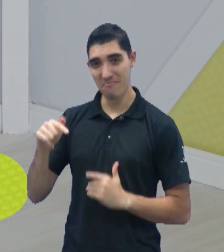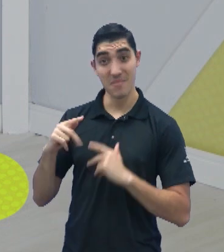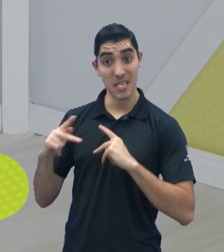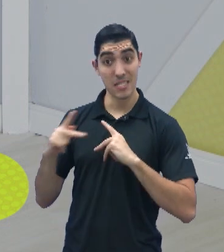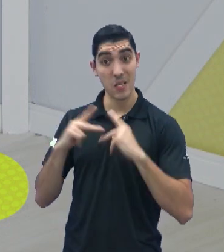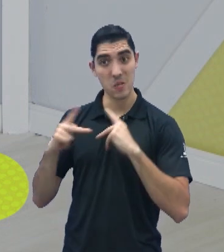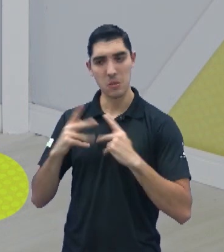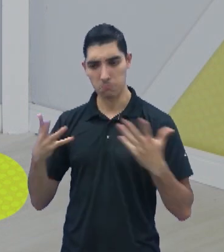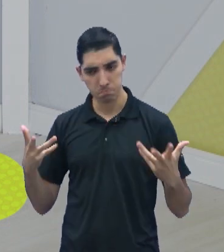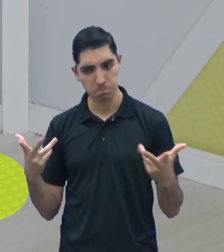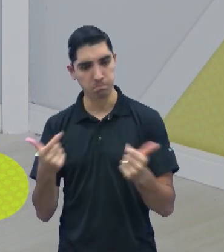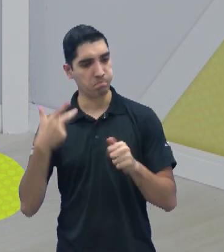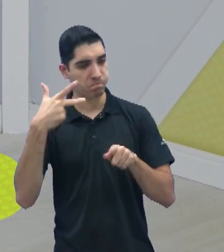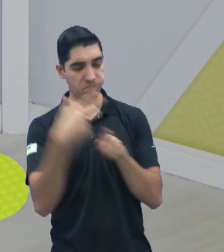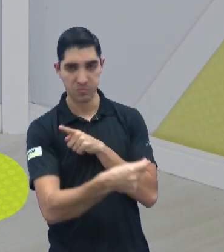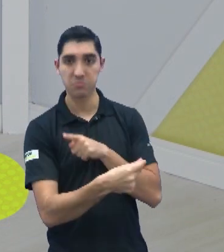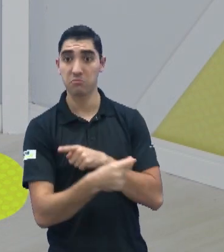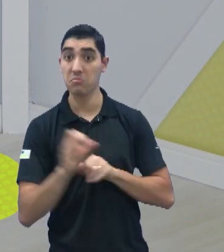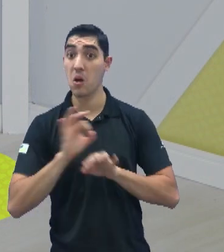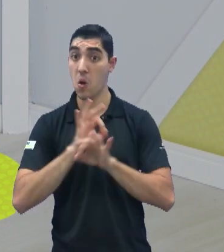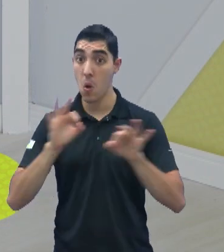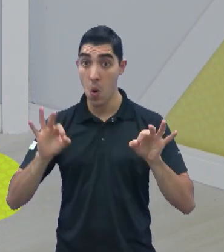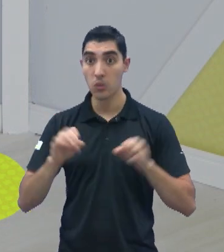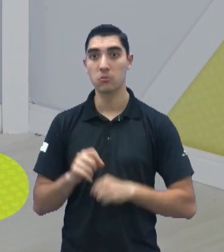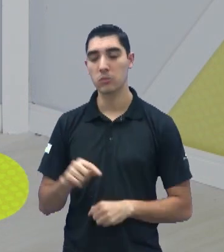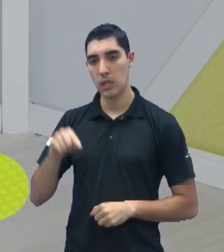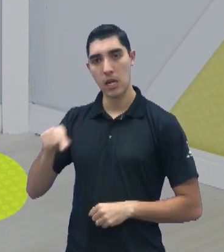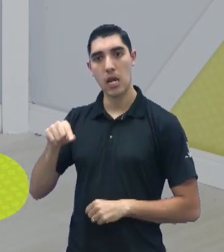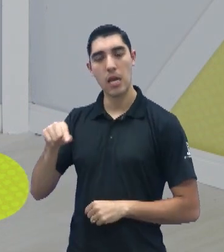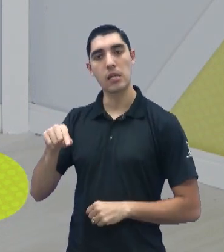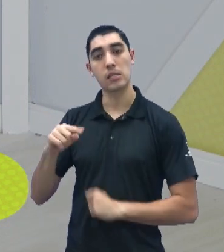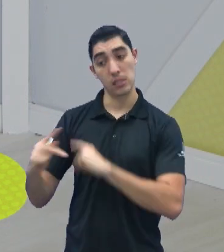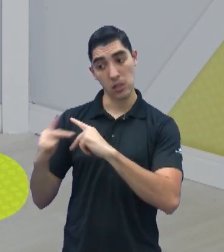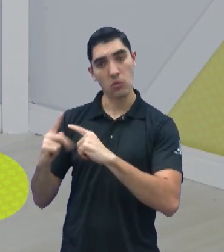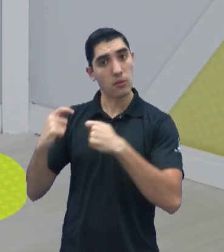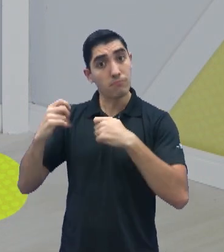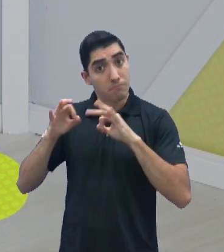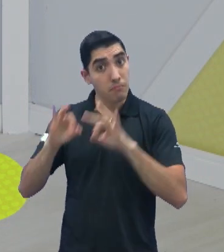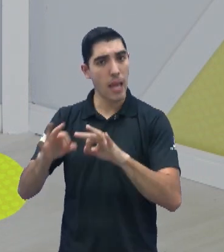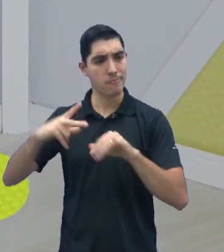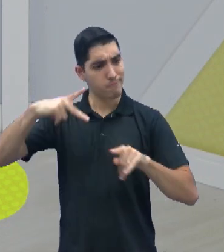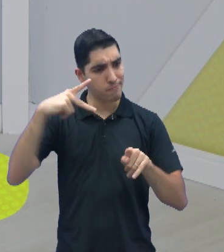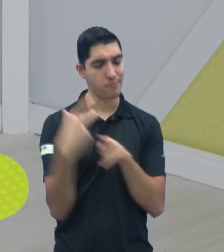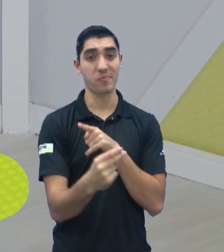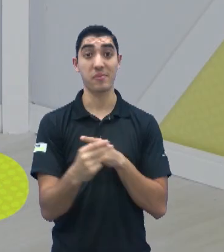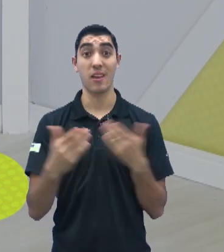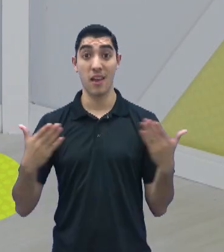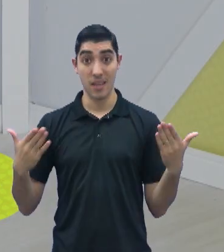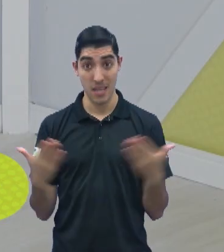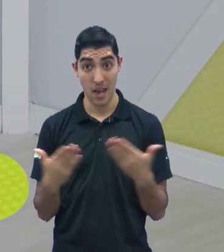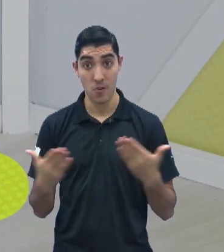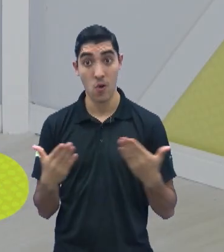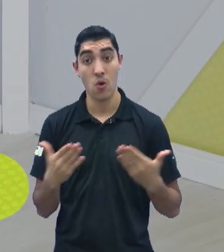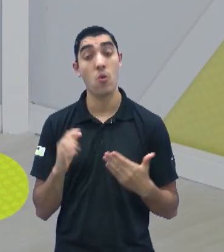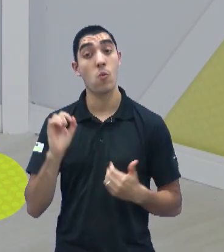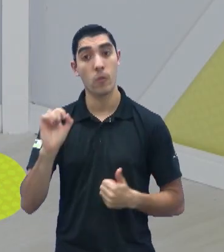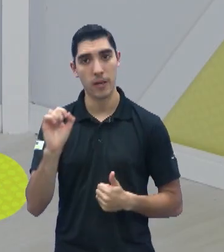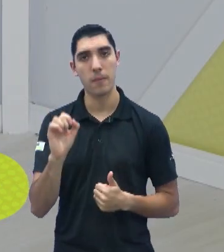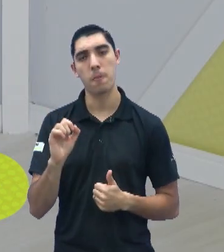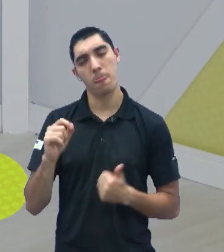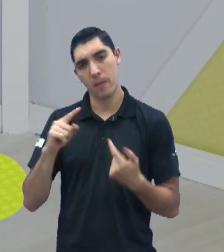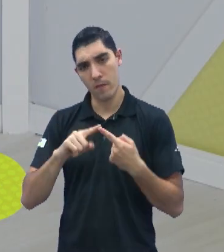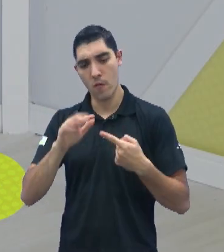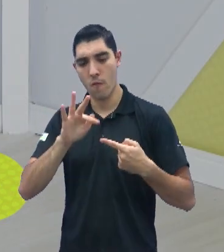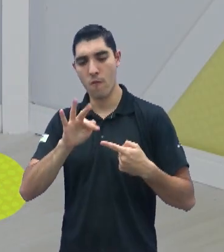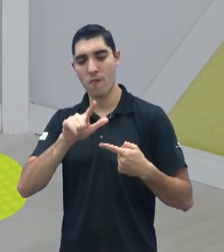jogo, nas circunstâncias, né? Era o jogo que o São José precisava vencer, adversário direto. E agora, como disse o Flavinho e o David também, só